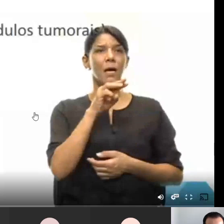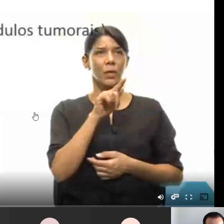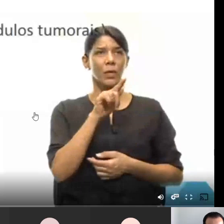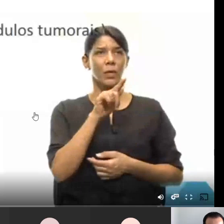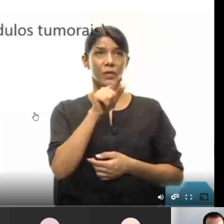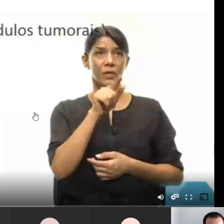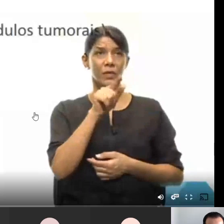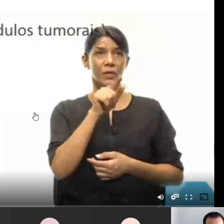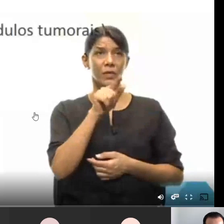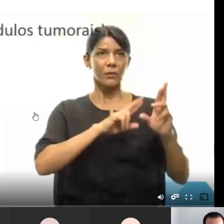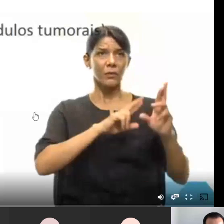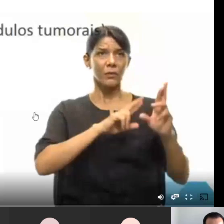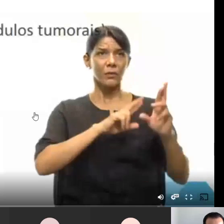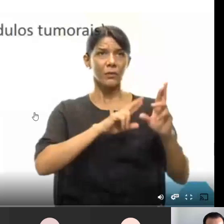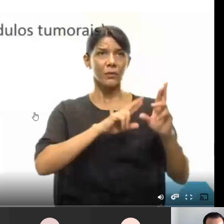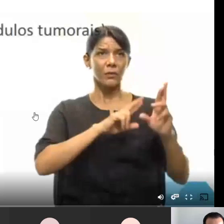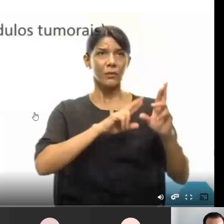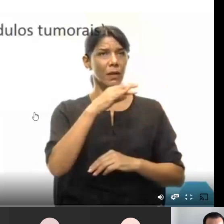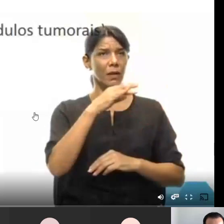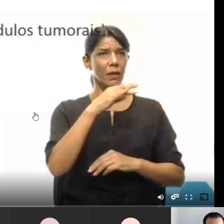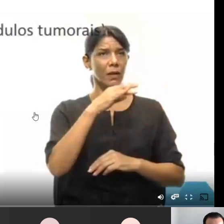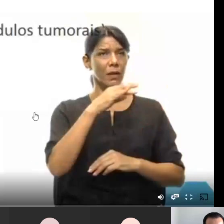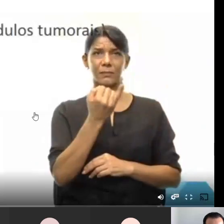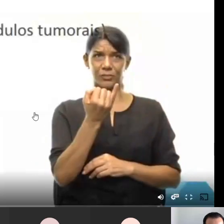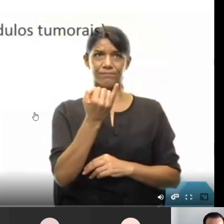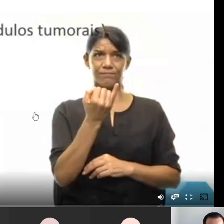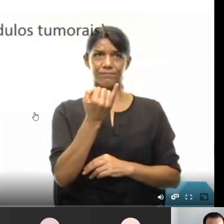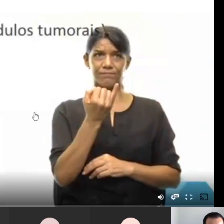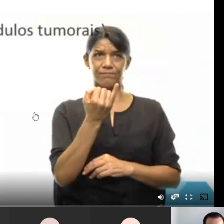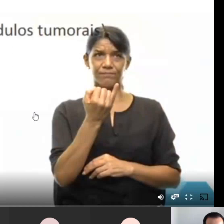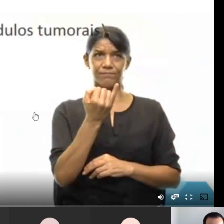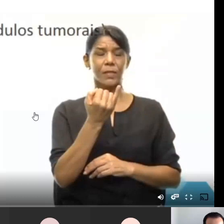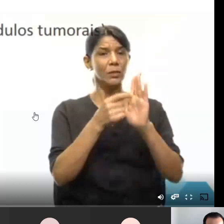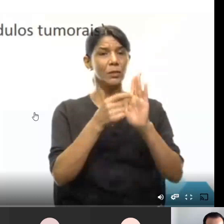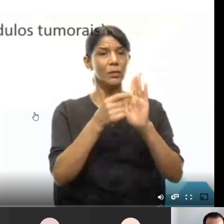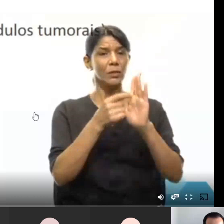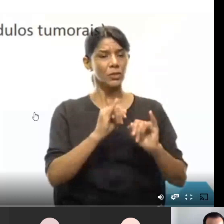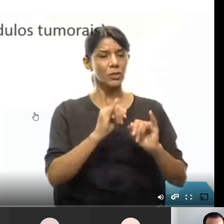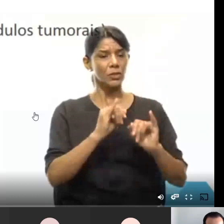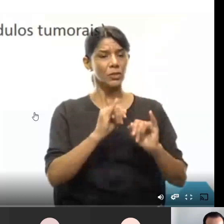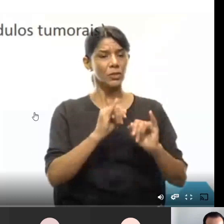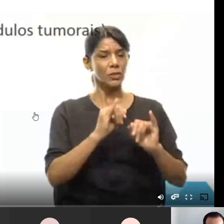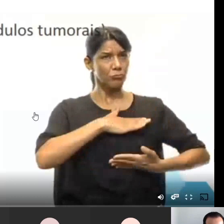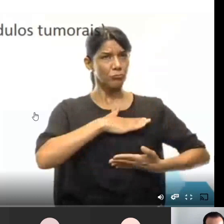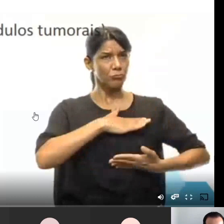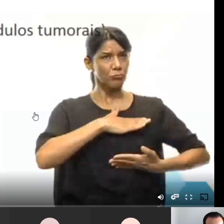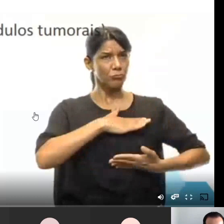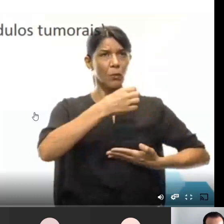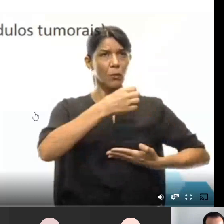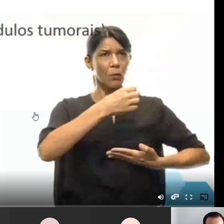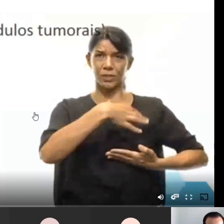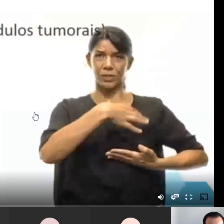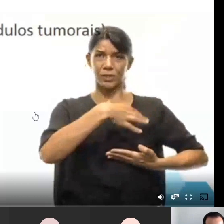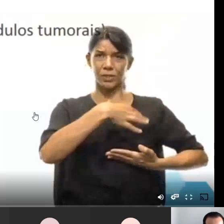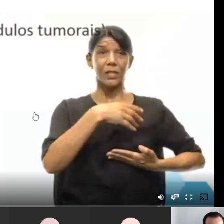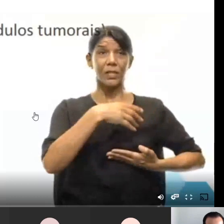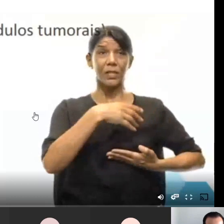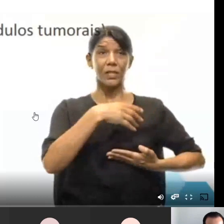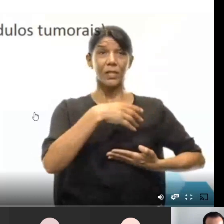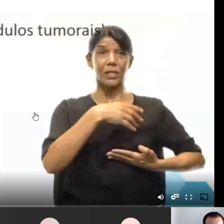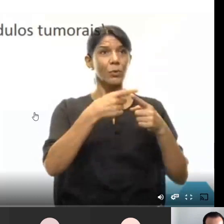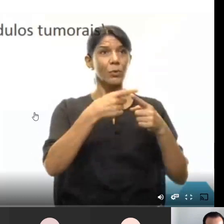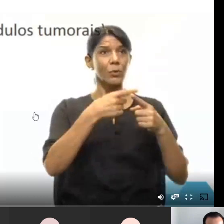mais importante na questão da imagem é o raio-x de alto contraste, pois ele